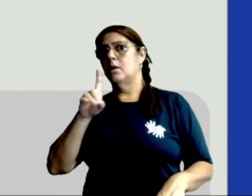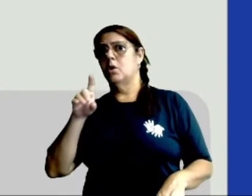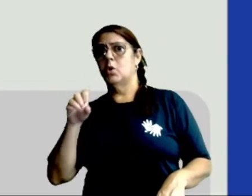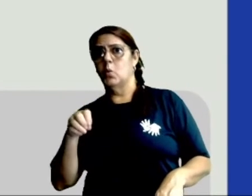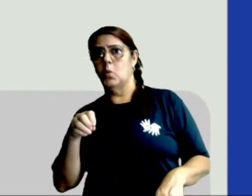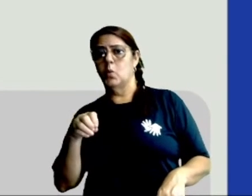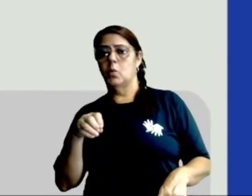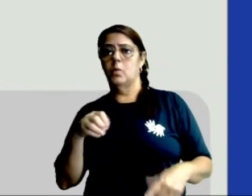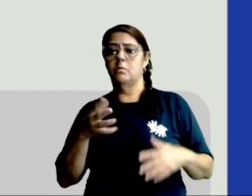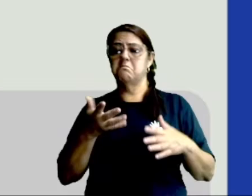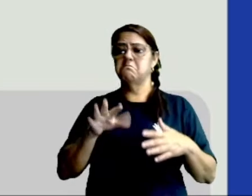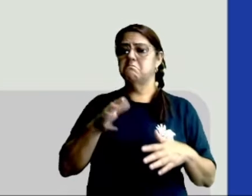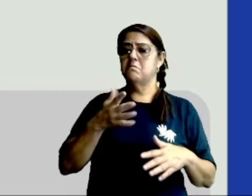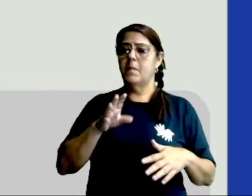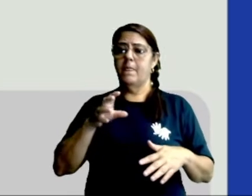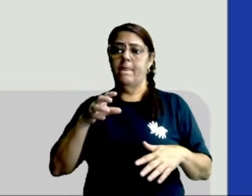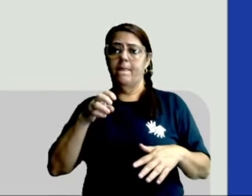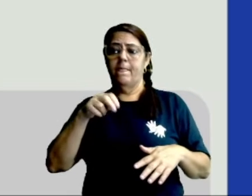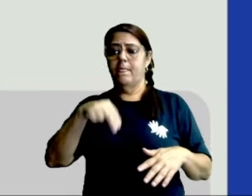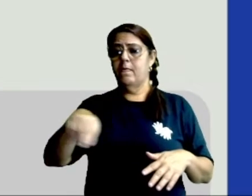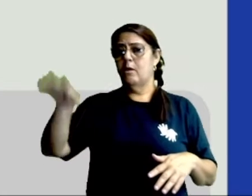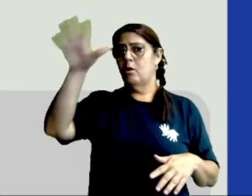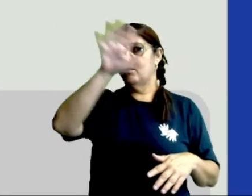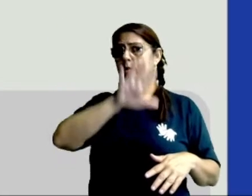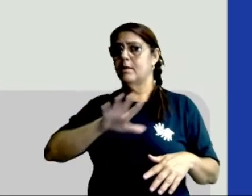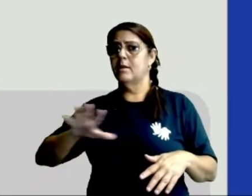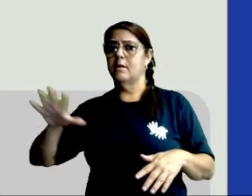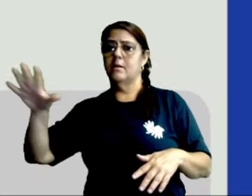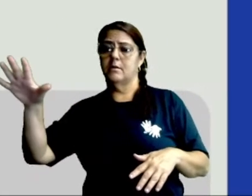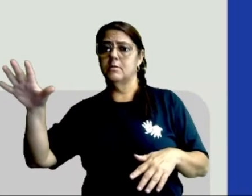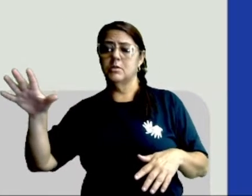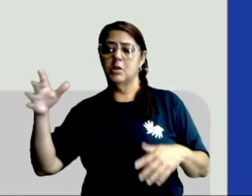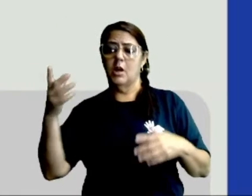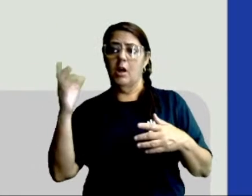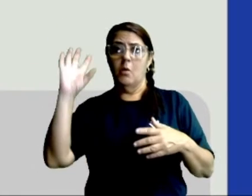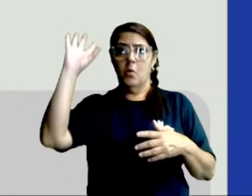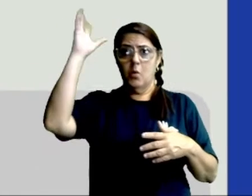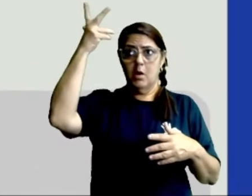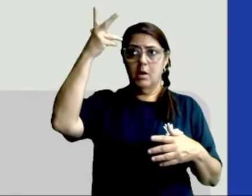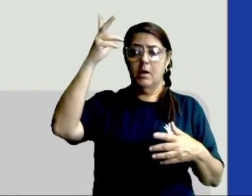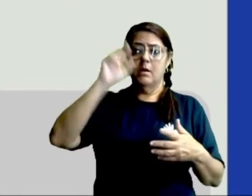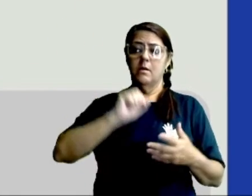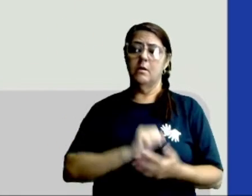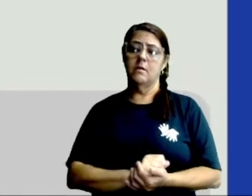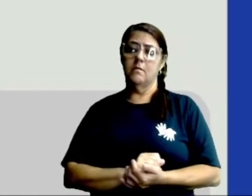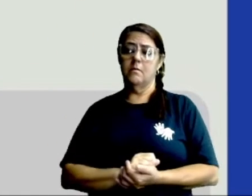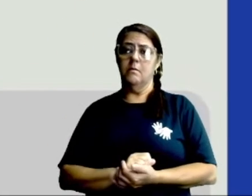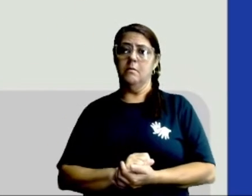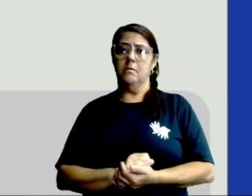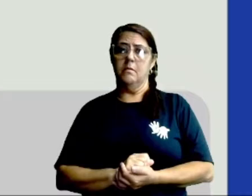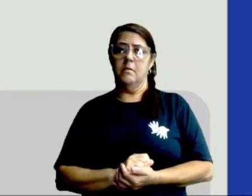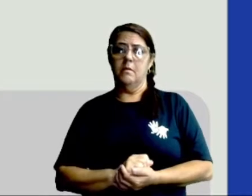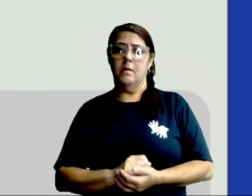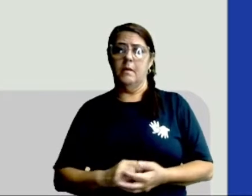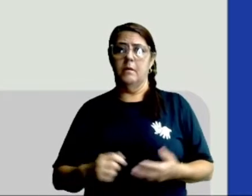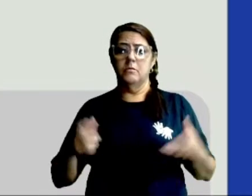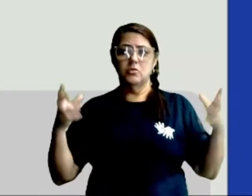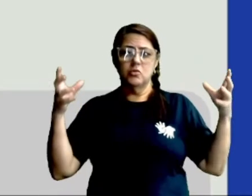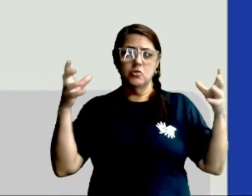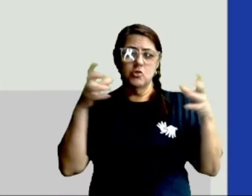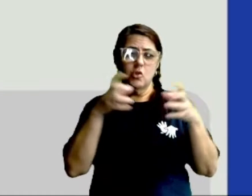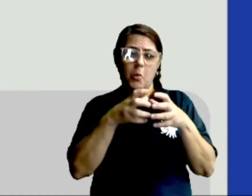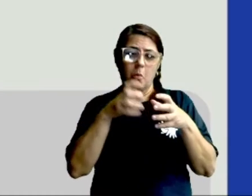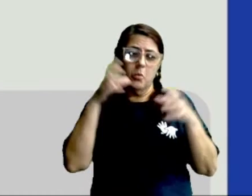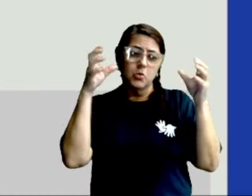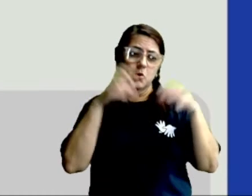região nordeste, né, o semiárido, que é um clima quente com pouco índice de